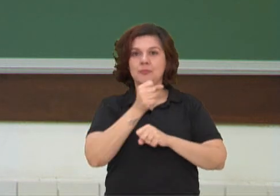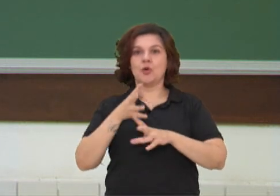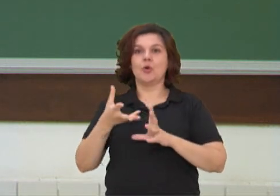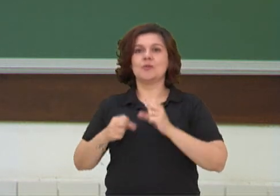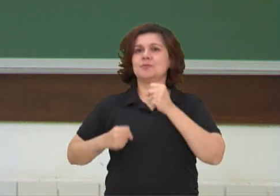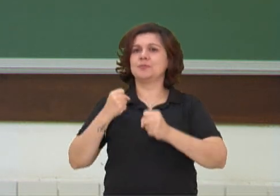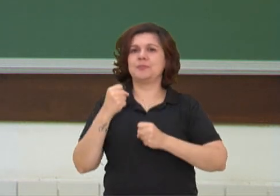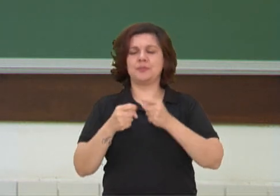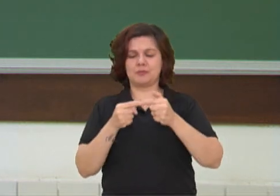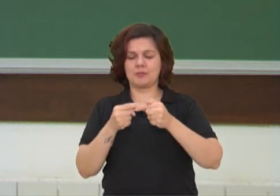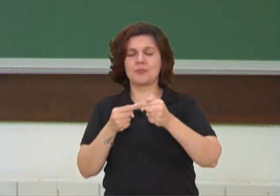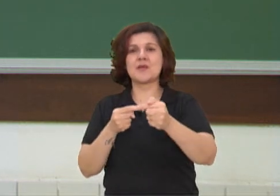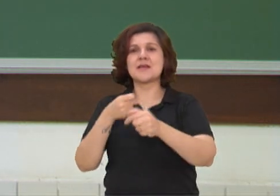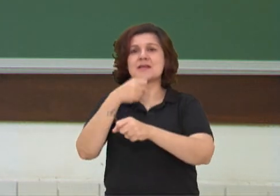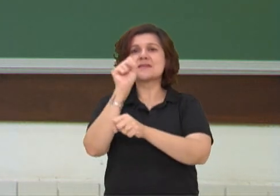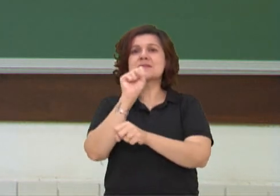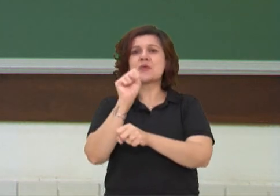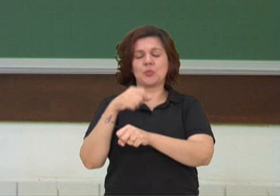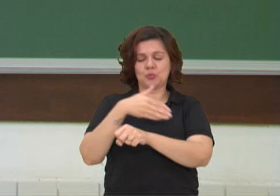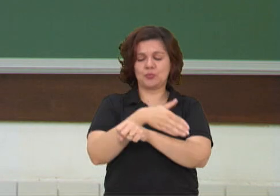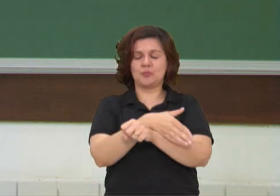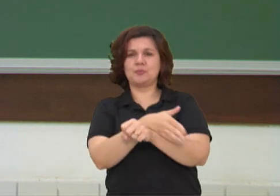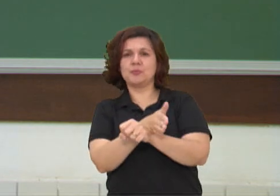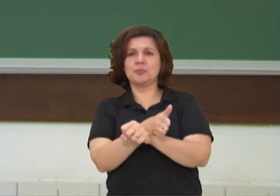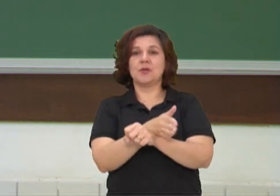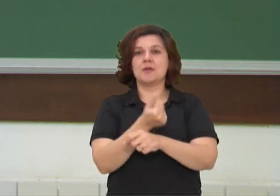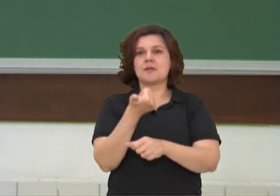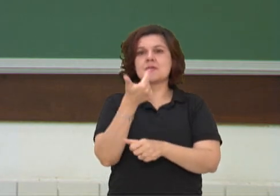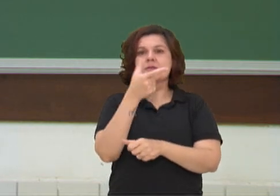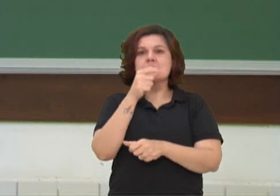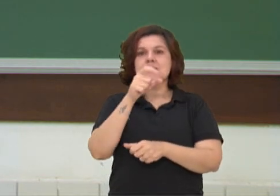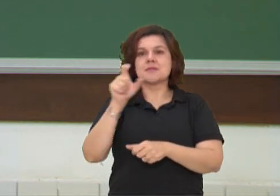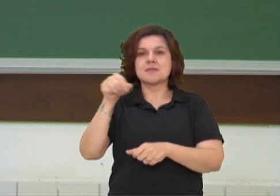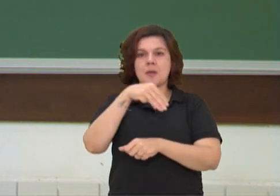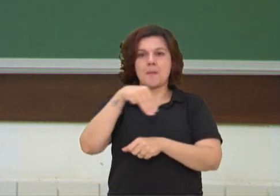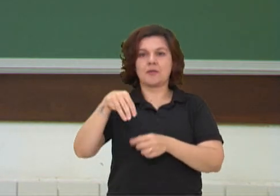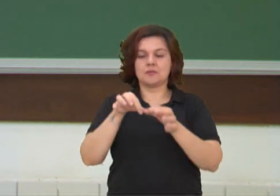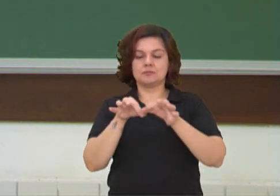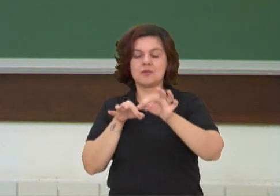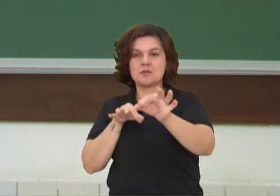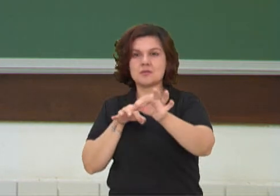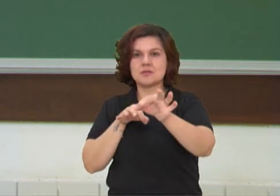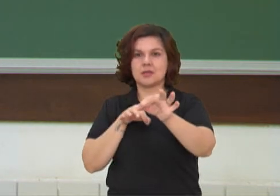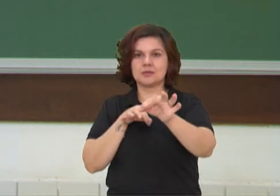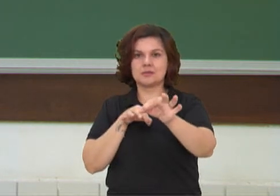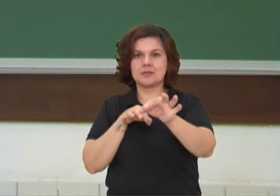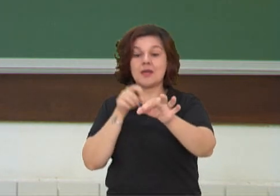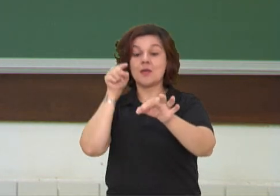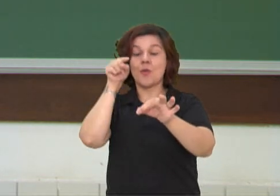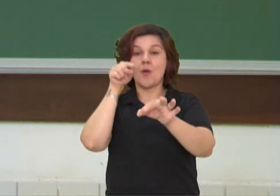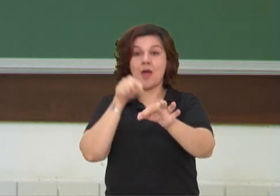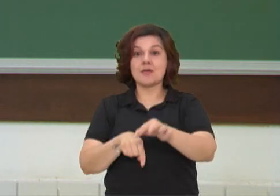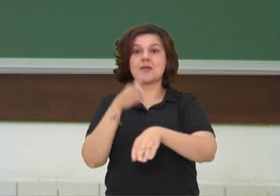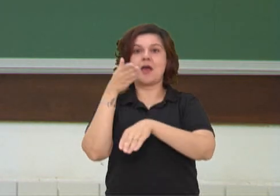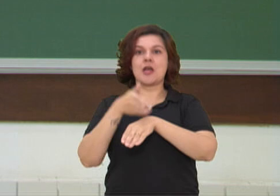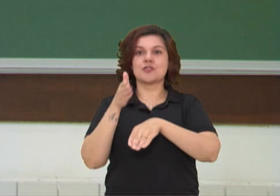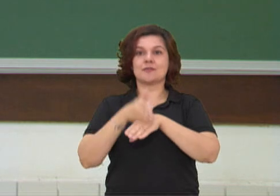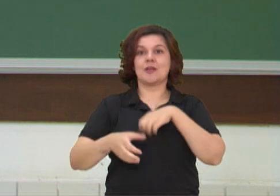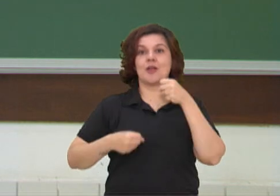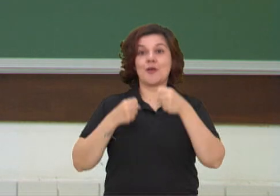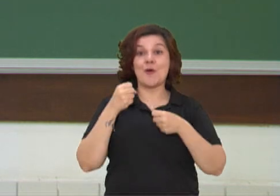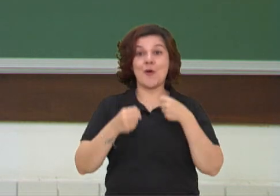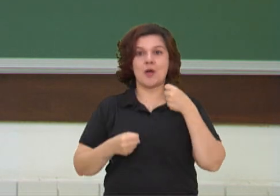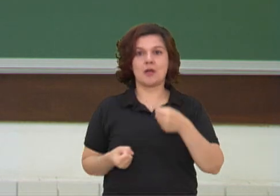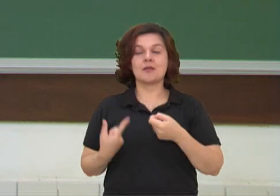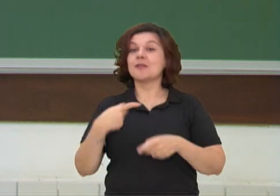vai durar ali poucos segundos ali, um pique dele ali de 100 metros, de uma distância até a outra. E nesse tipo de exercício, para ele ali, ele já